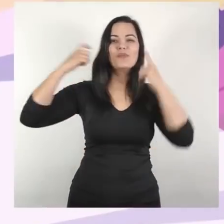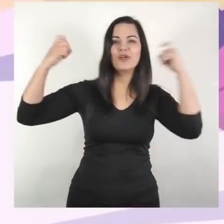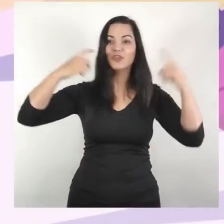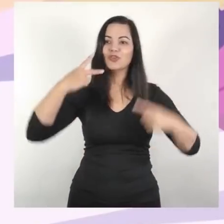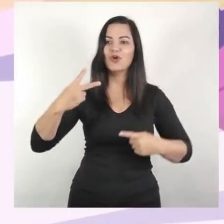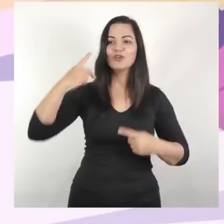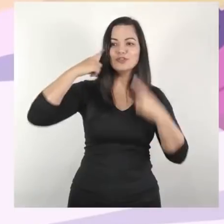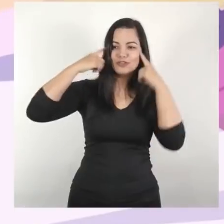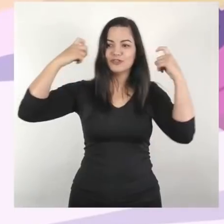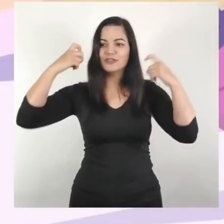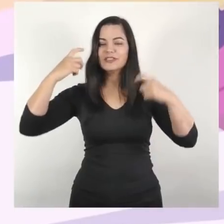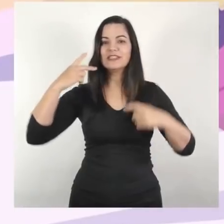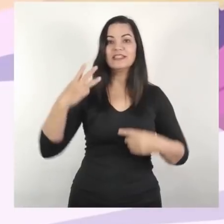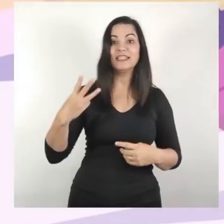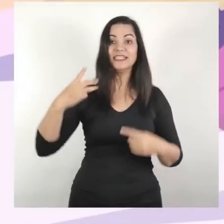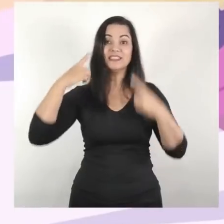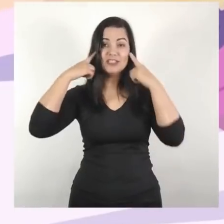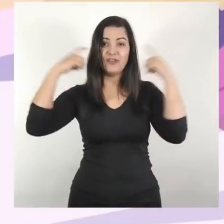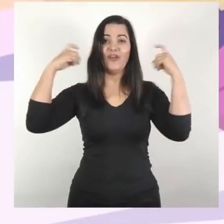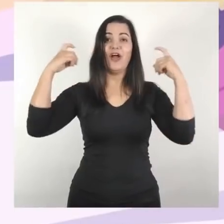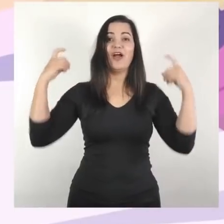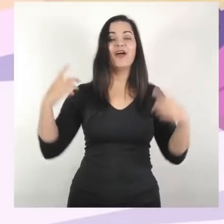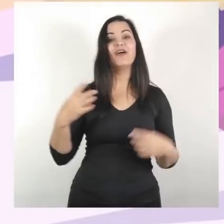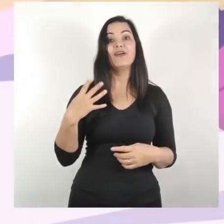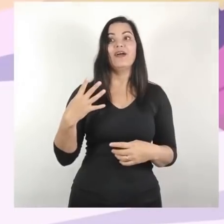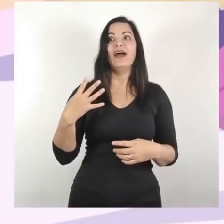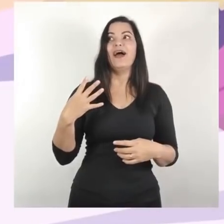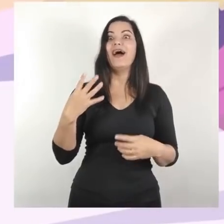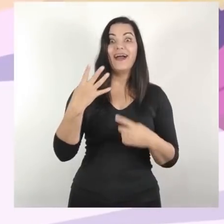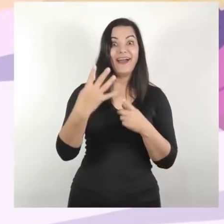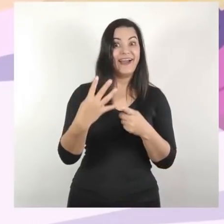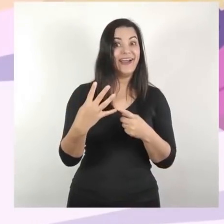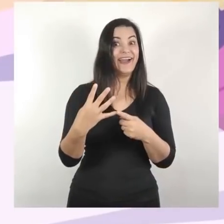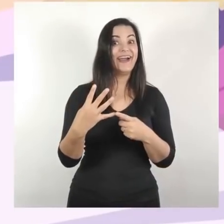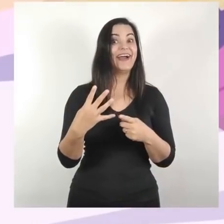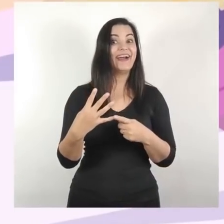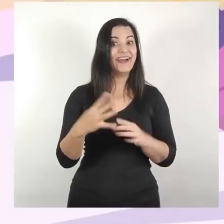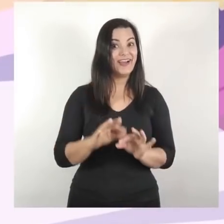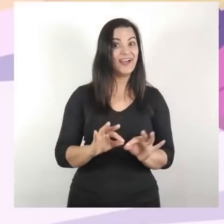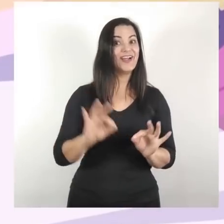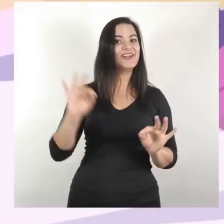Um trovão, dois trovões, três trovões, quatro.